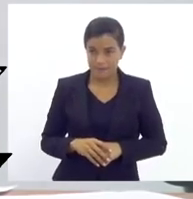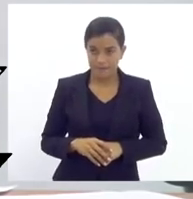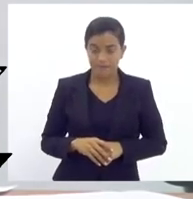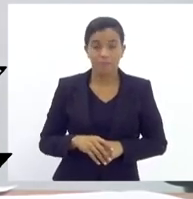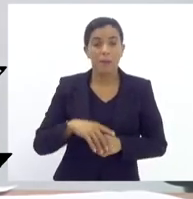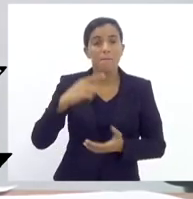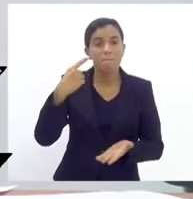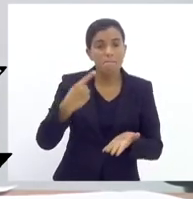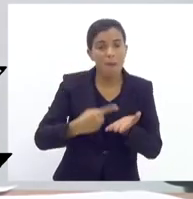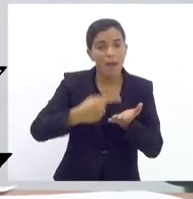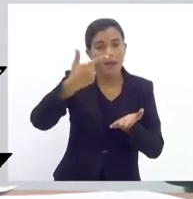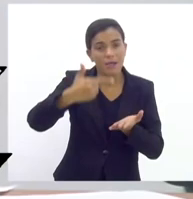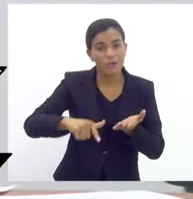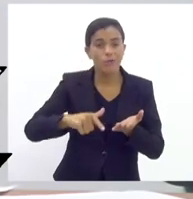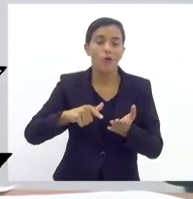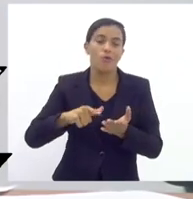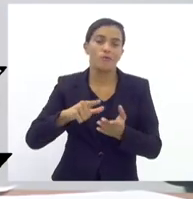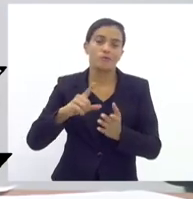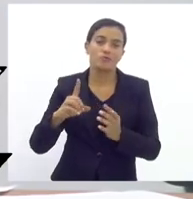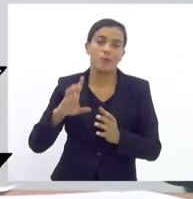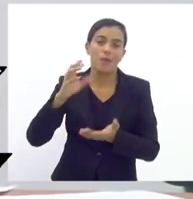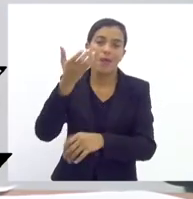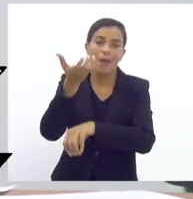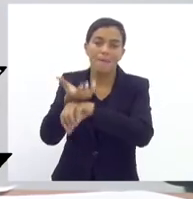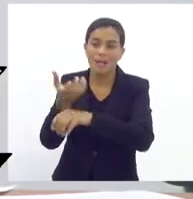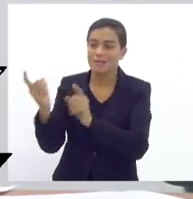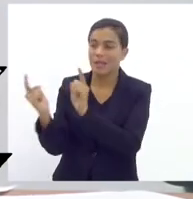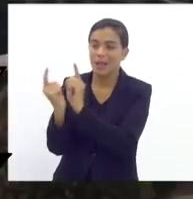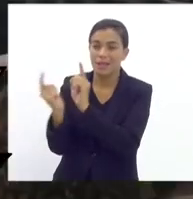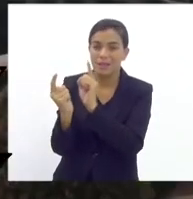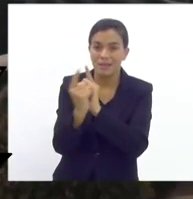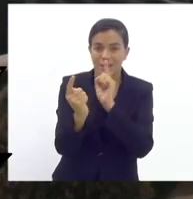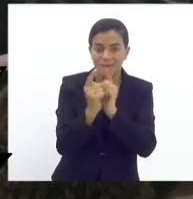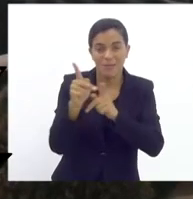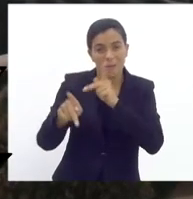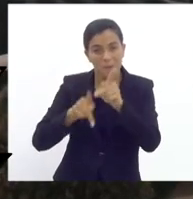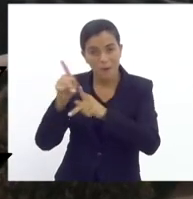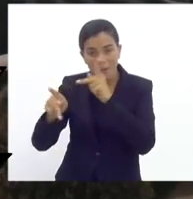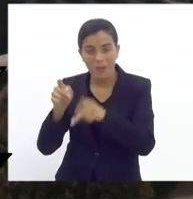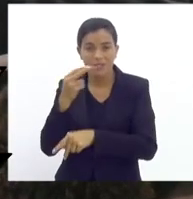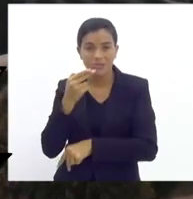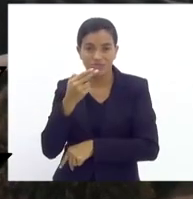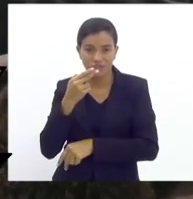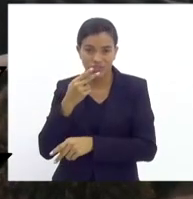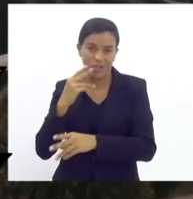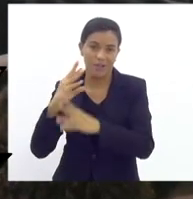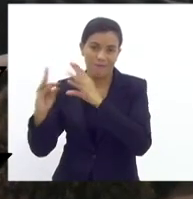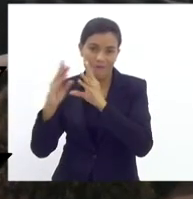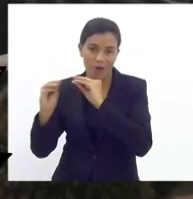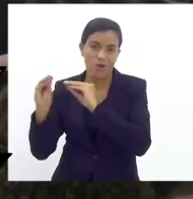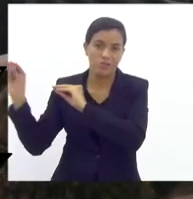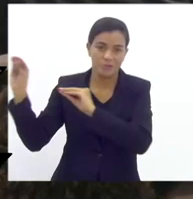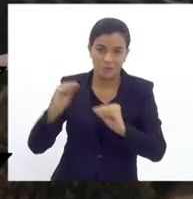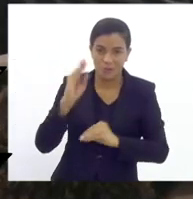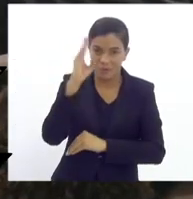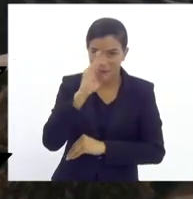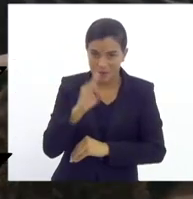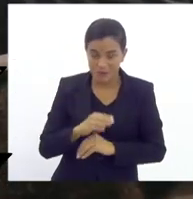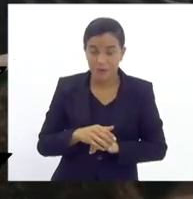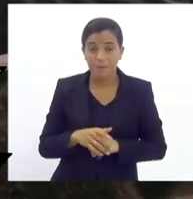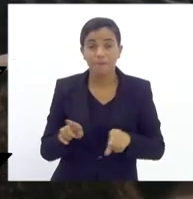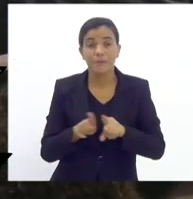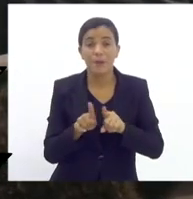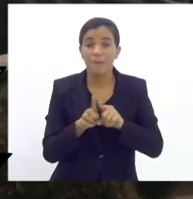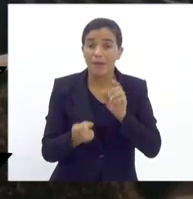remarcar a nossa praça de serviços com rota de direitos para a população migrante elaborar o